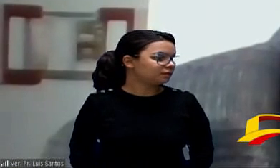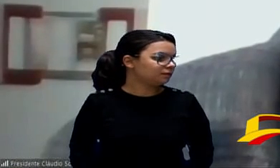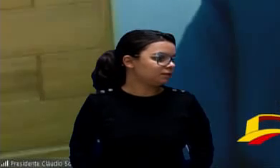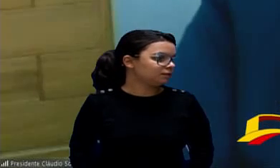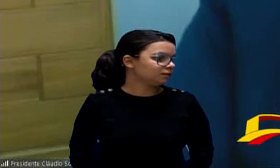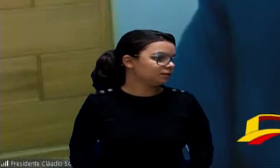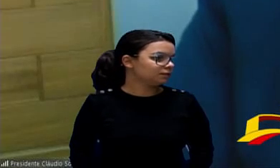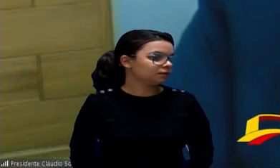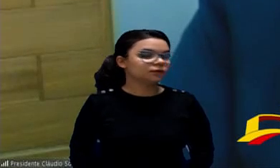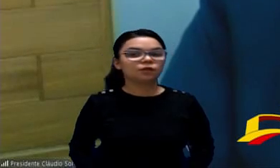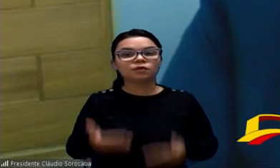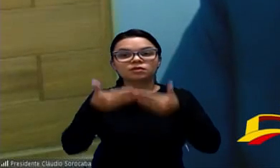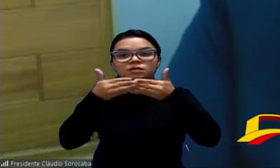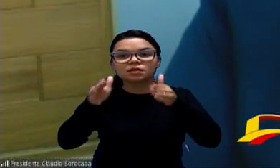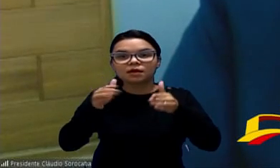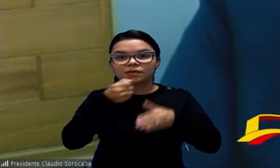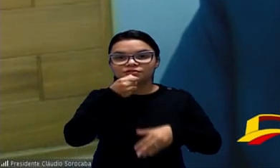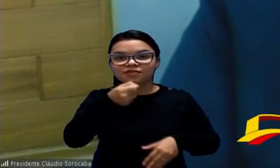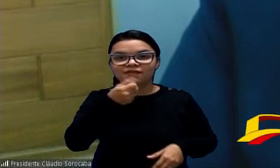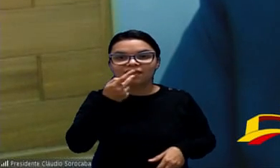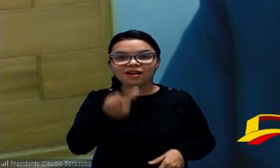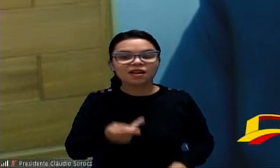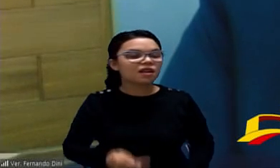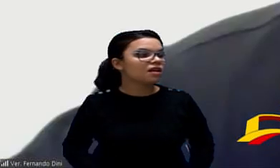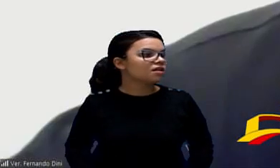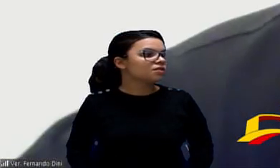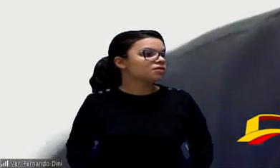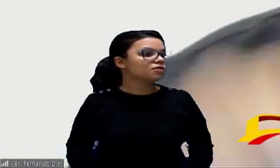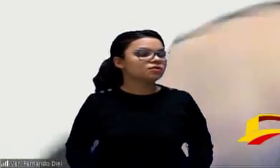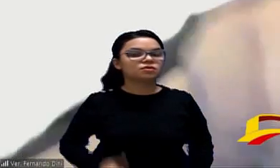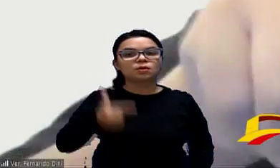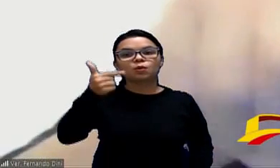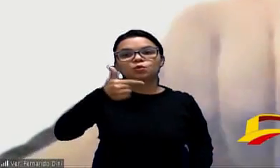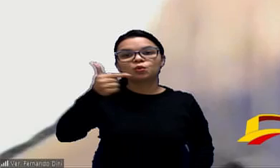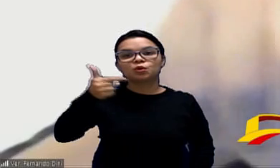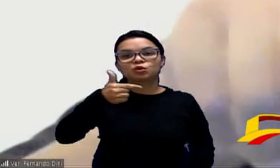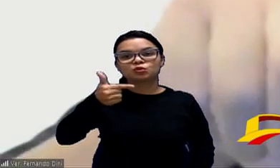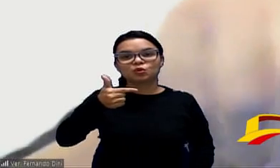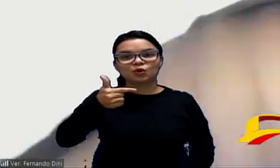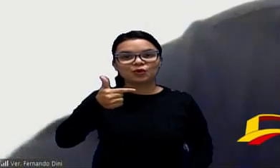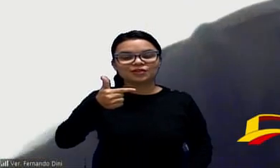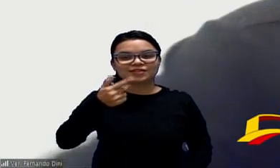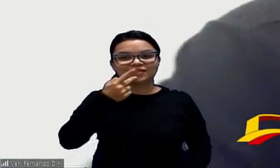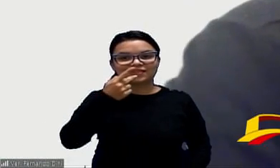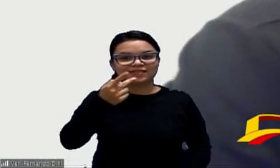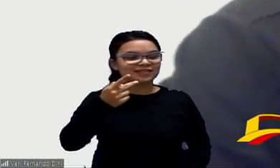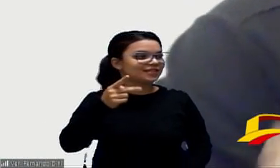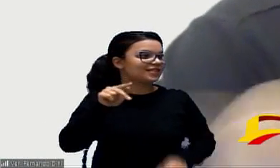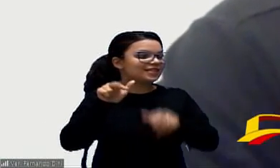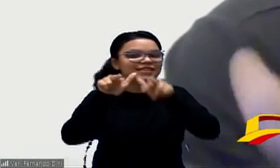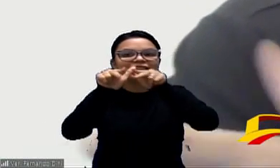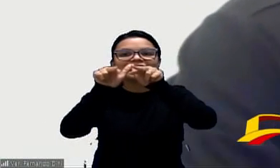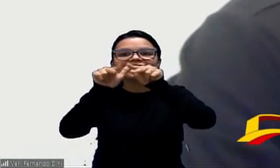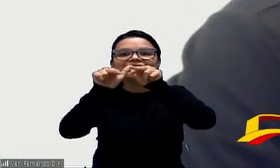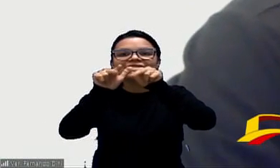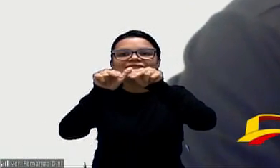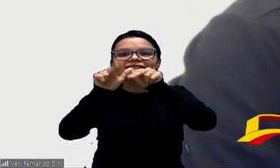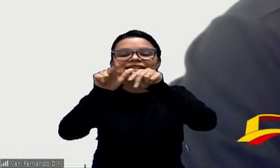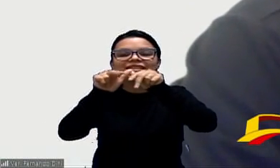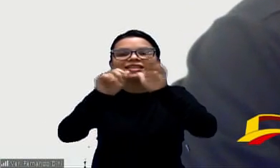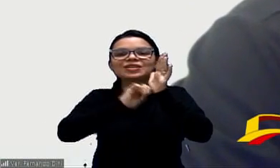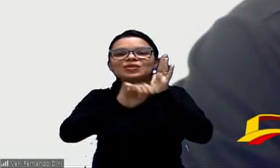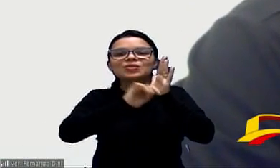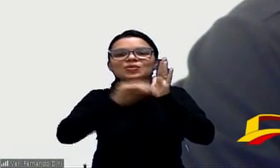Tá, você abriu o seu som. Luiz, aí. São duas coisas. Você está assim com o Bolsonaro. Faz a emenda, ele assina